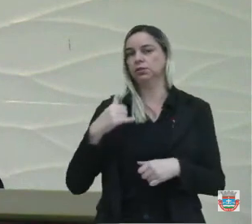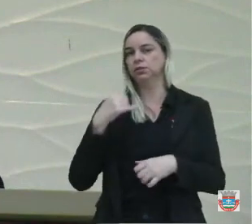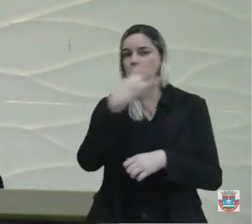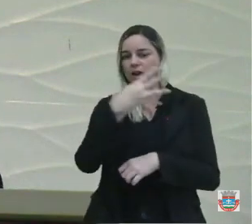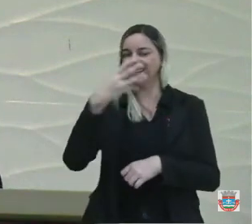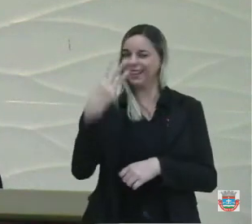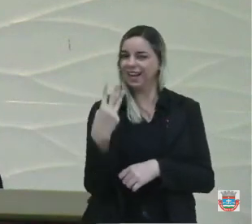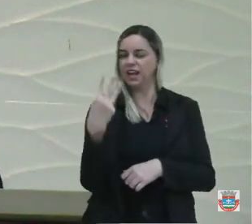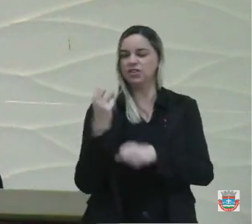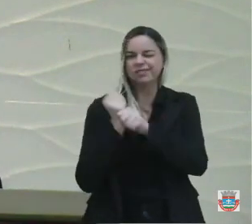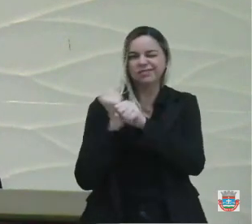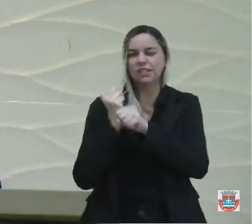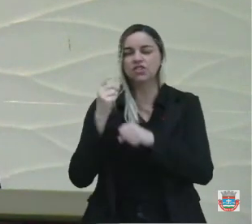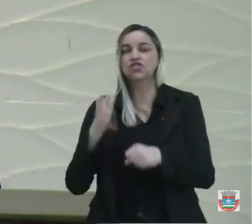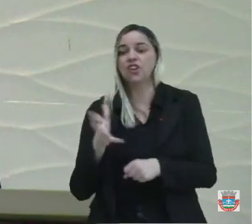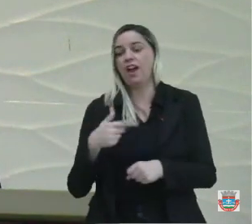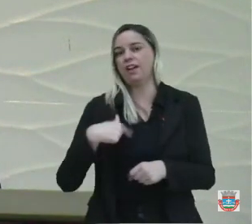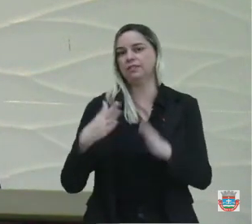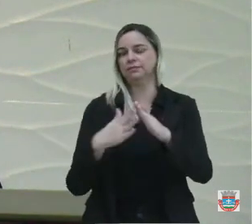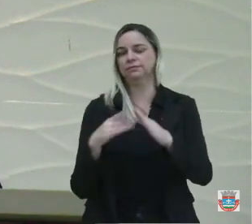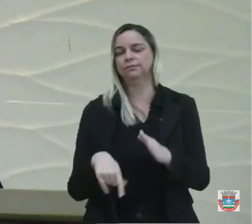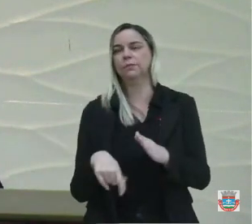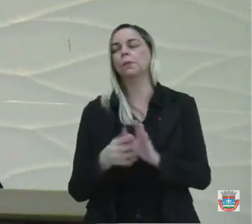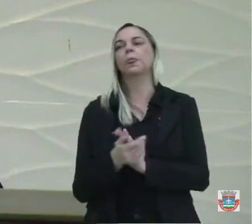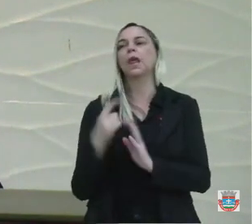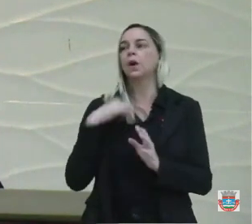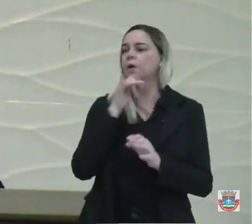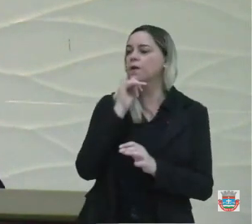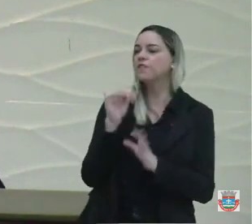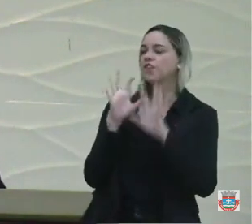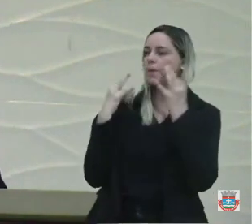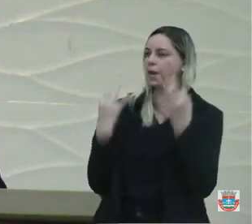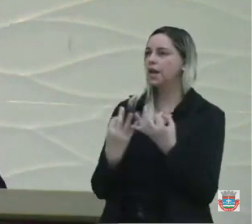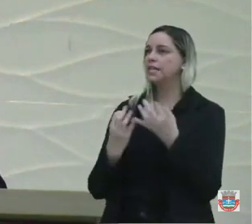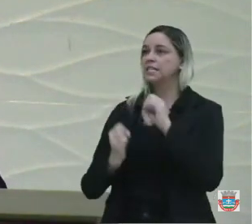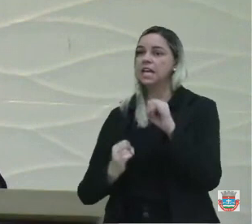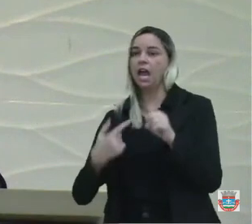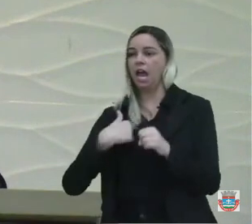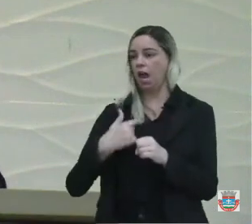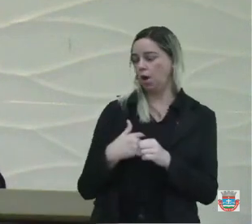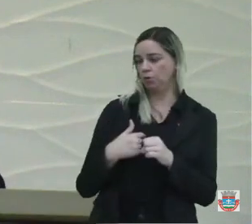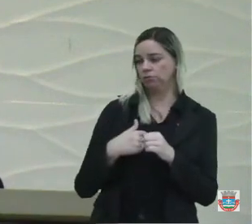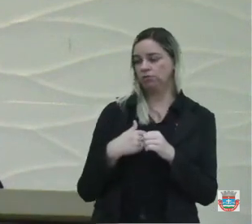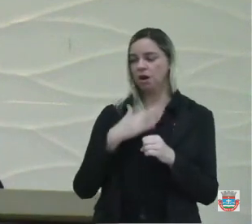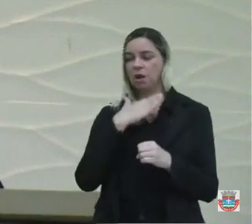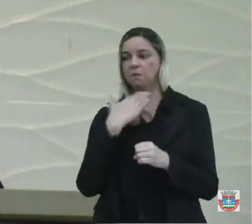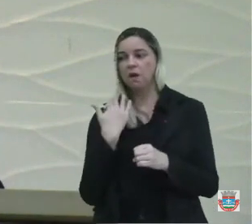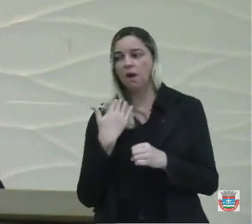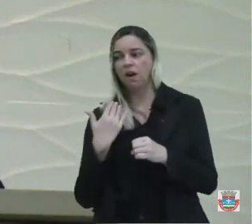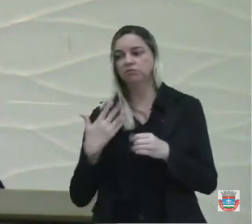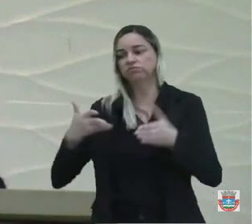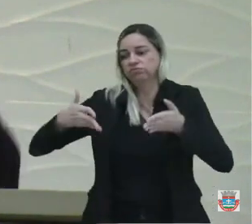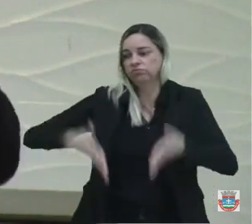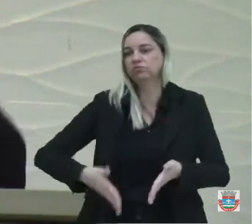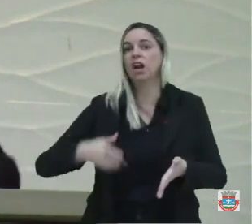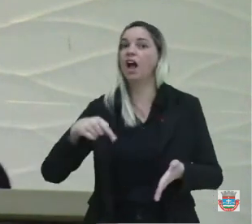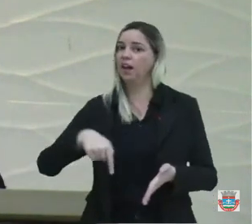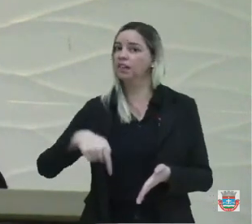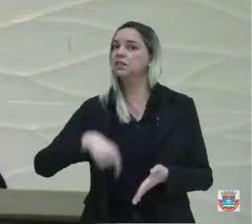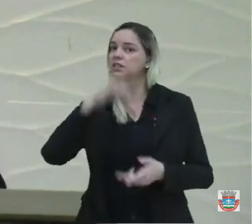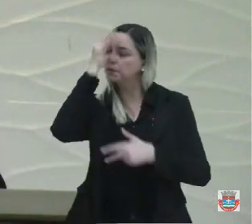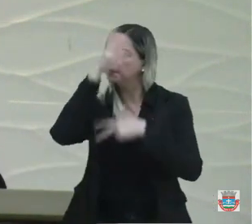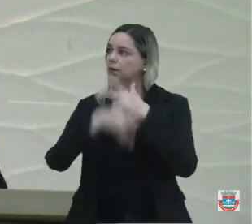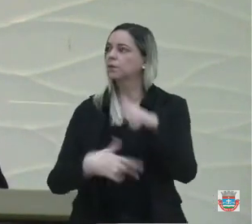fundo do coração. Até às vezes eu digo à minha família: se eu chegar a falecer, me enterra aqui em São Bento, viu, né, colega? Junho